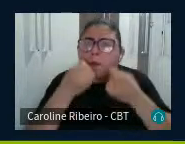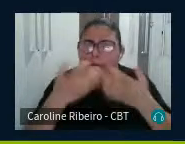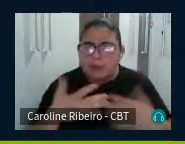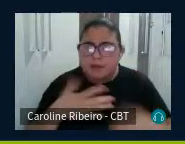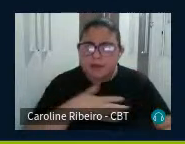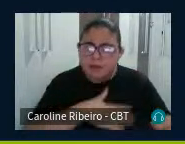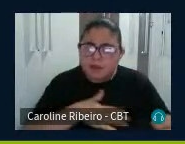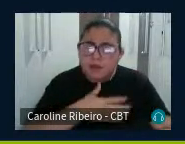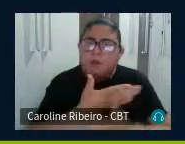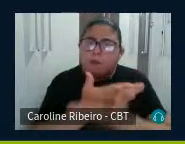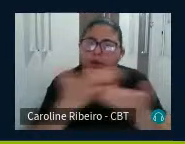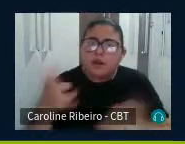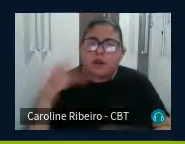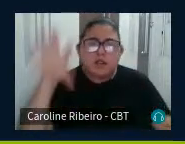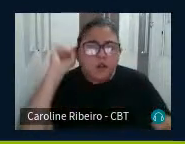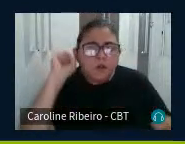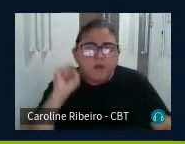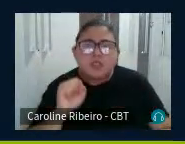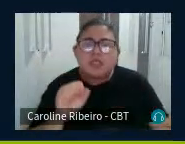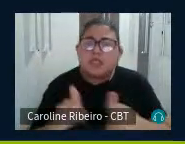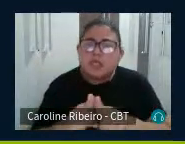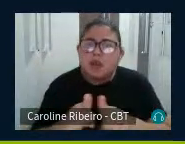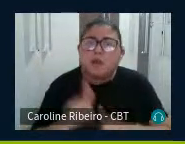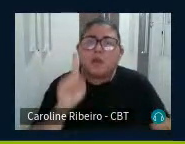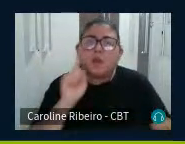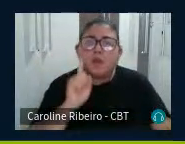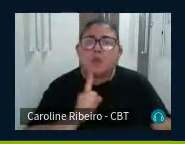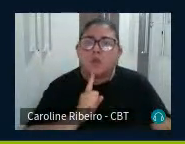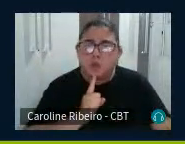os ouvintes, né, mas para o surdo também.